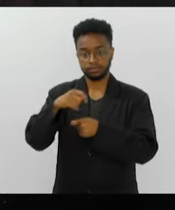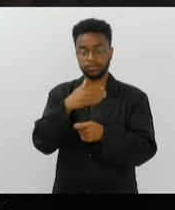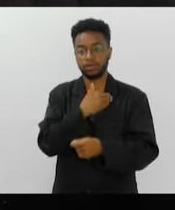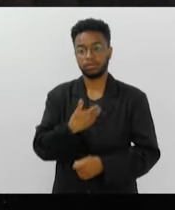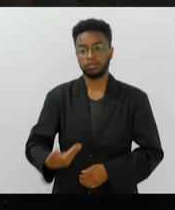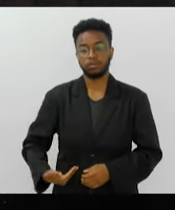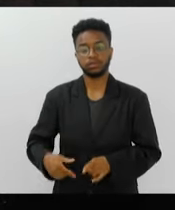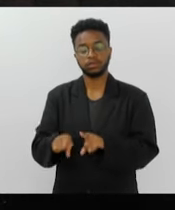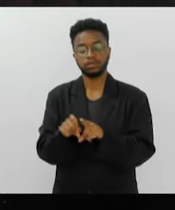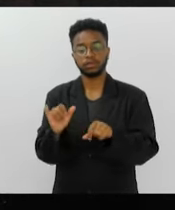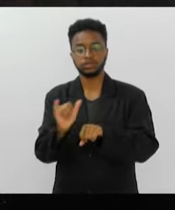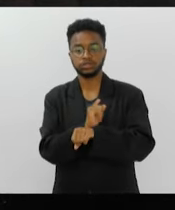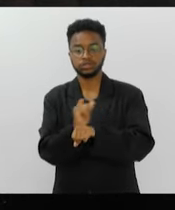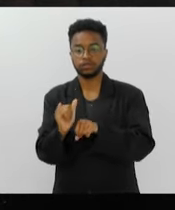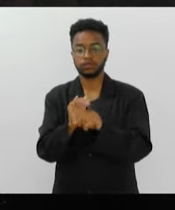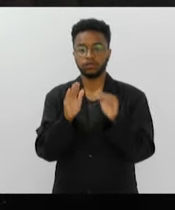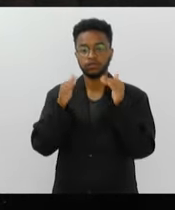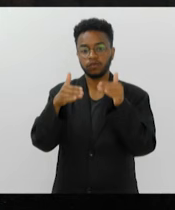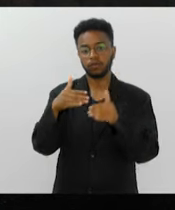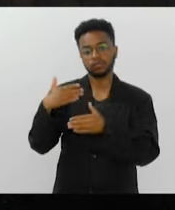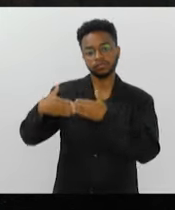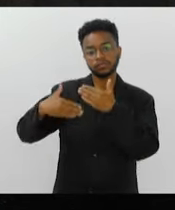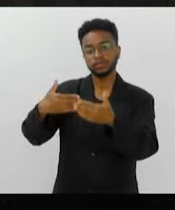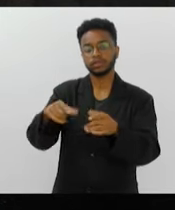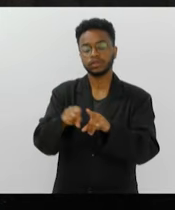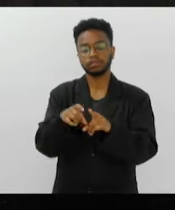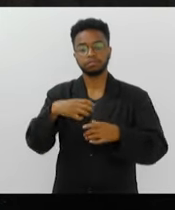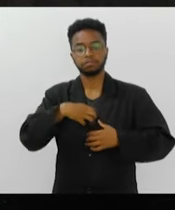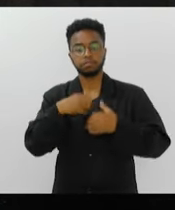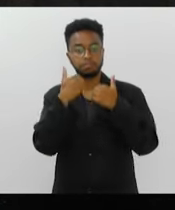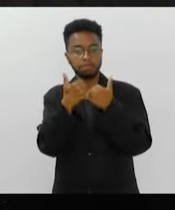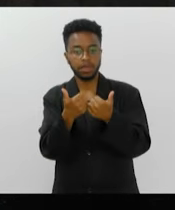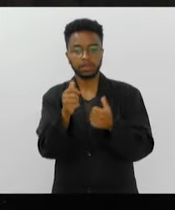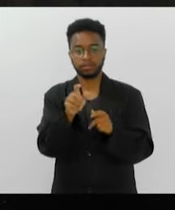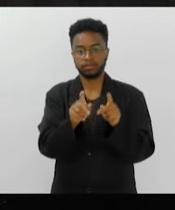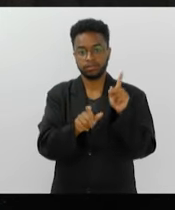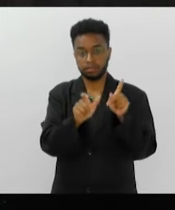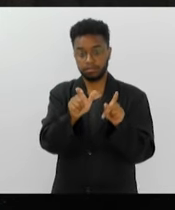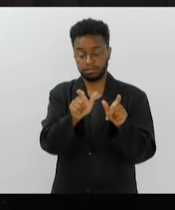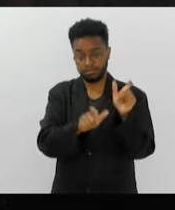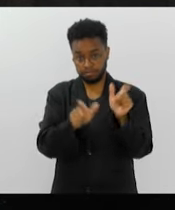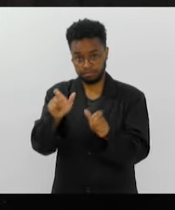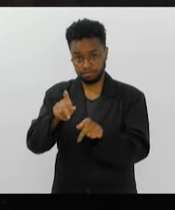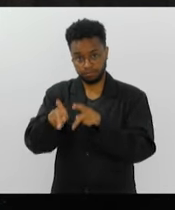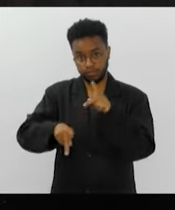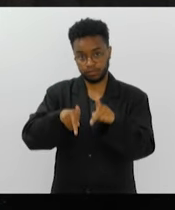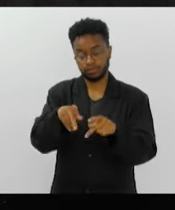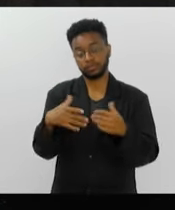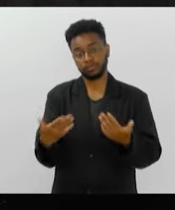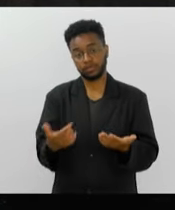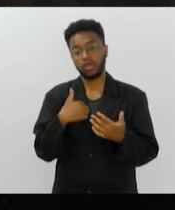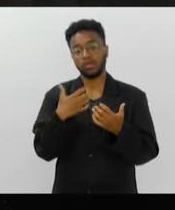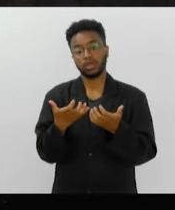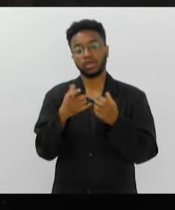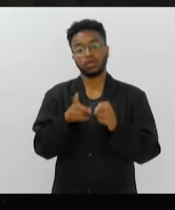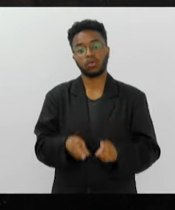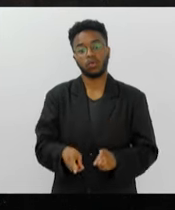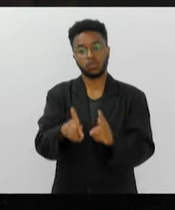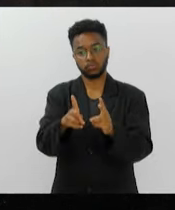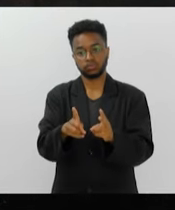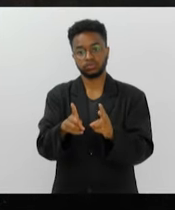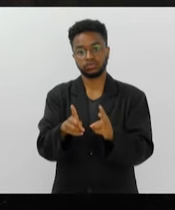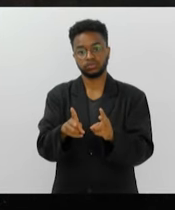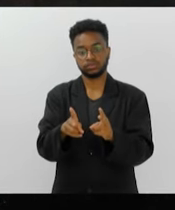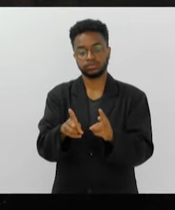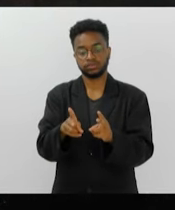est gicas para o desenvolvimento e para o bem-estar do nosso povo e aqui eu queria dando continuidade à intervenção